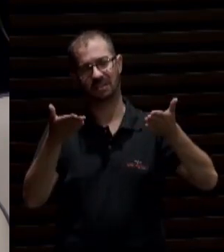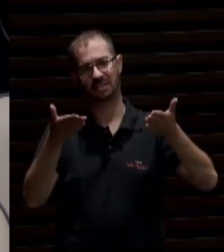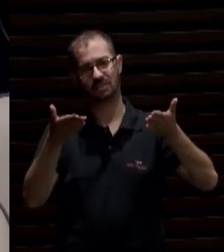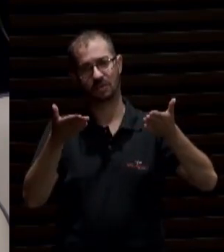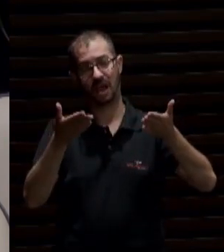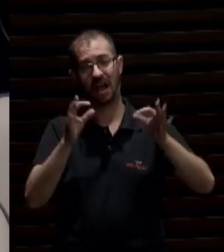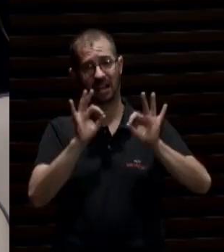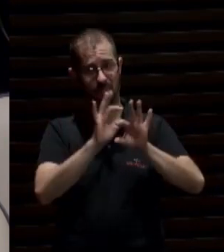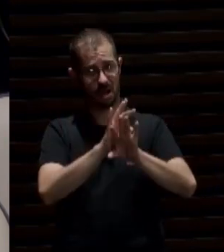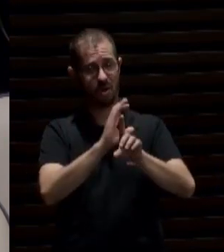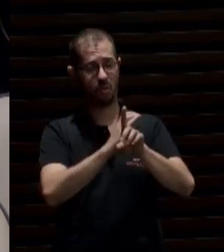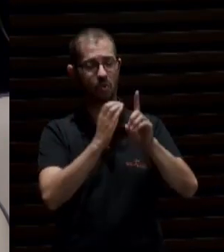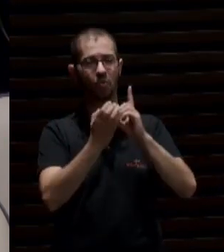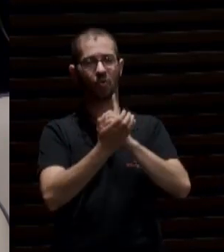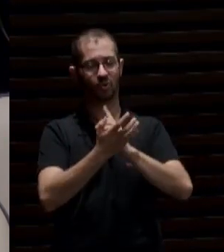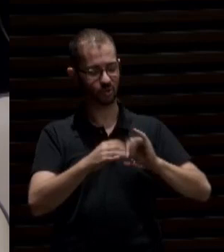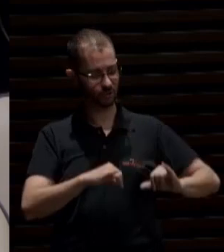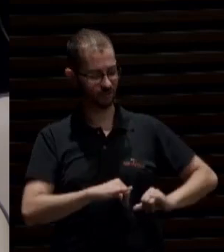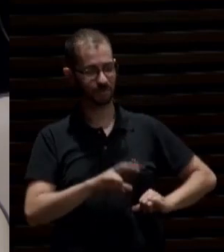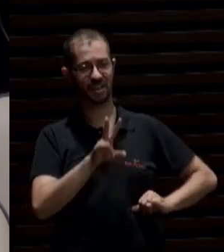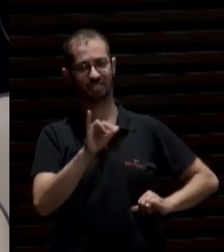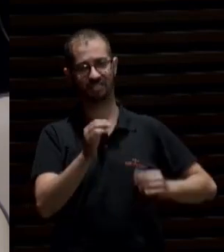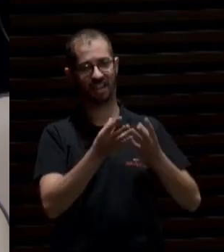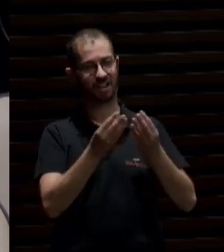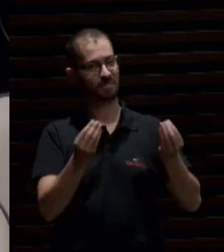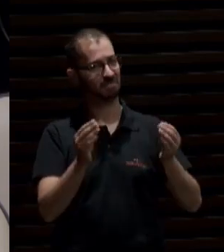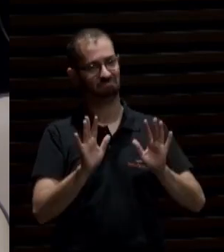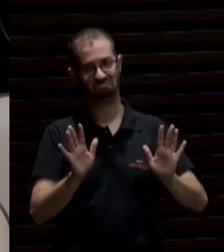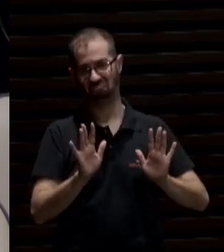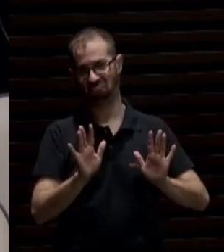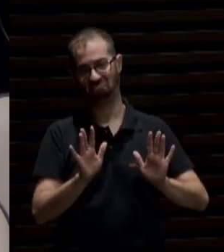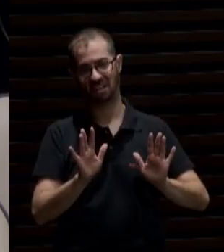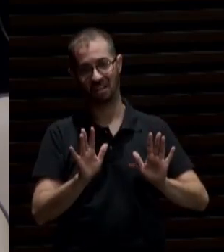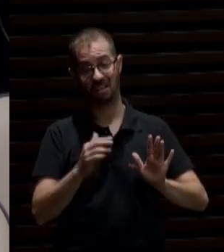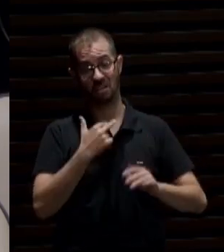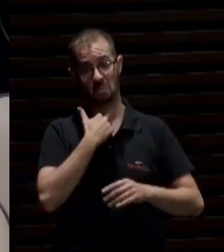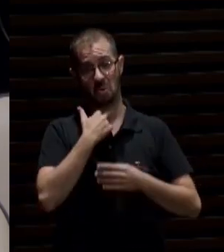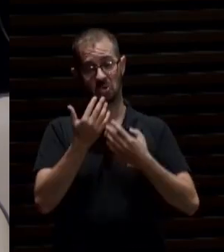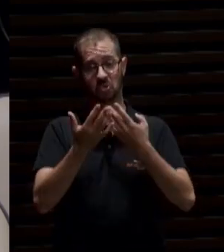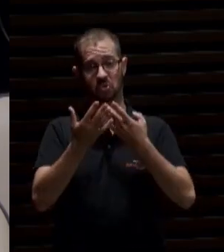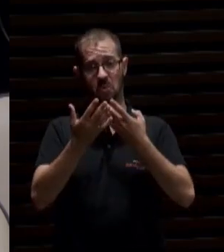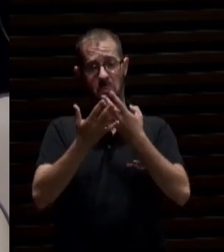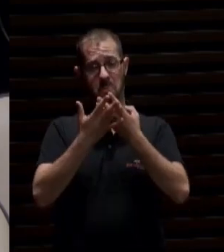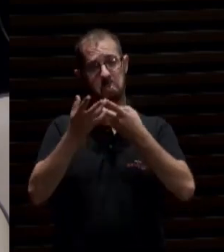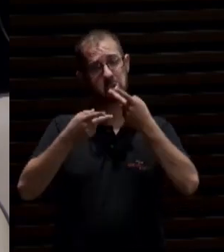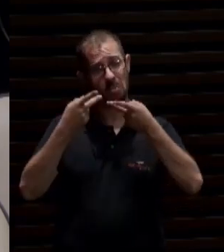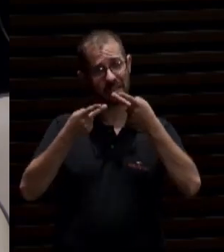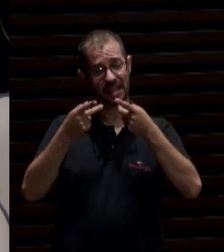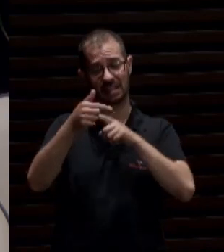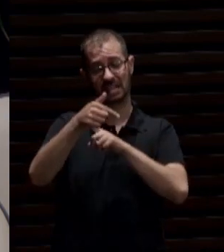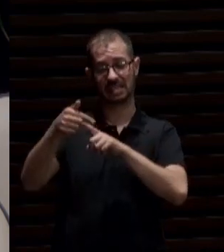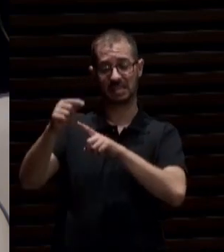acabar, o sofrimento vai ter acabado. Eu não posso prometer para vocês que daqui uma